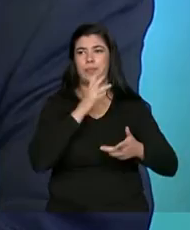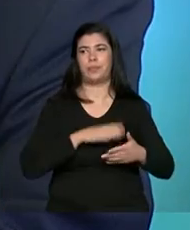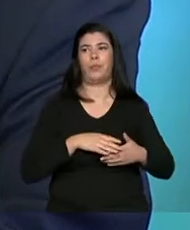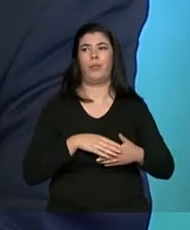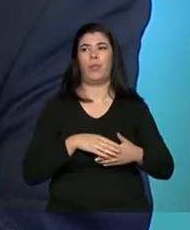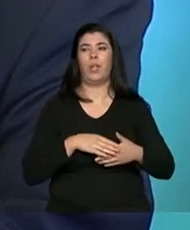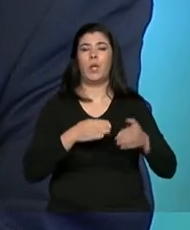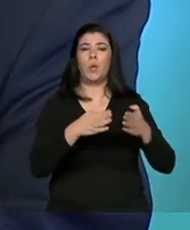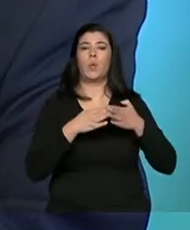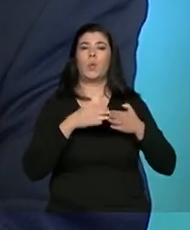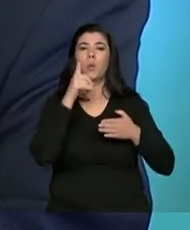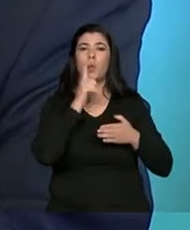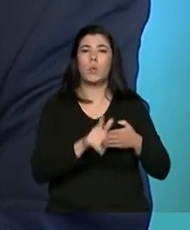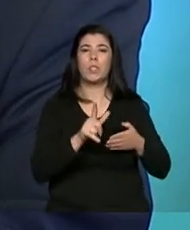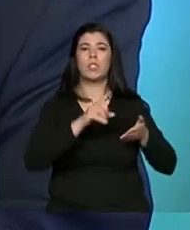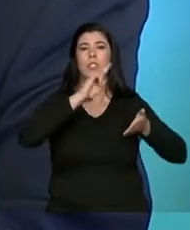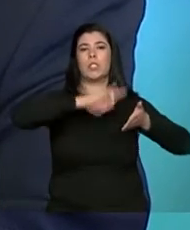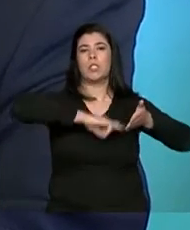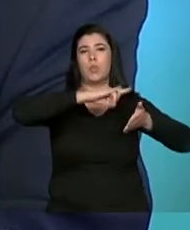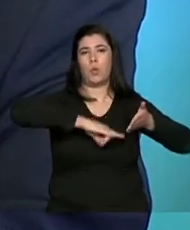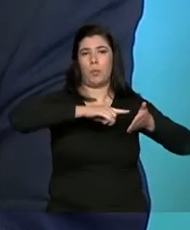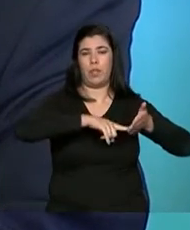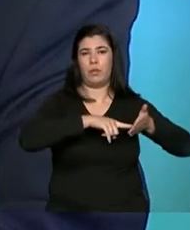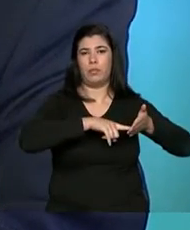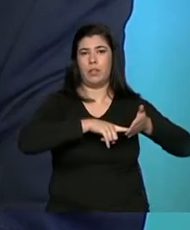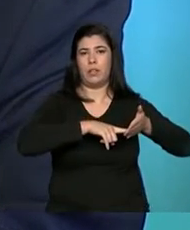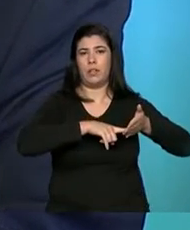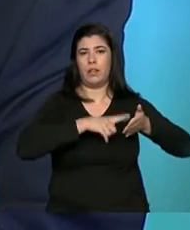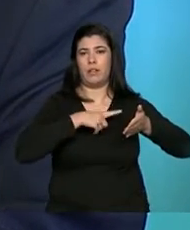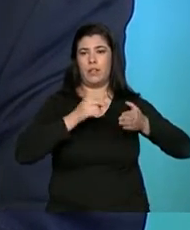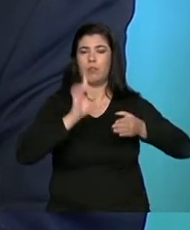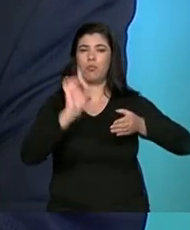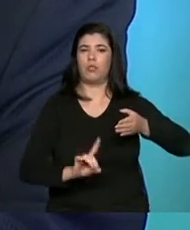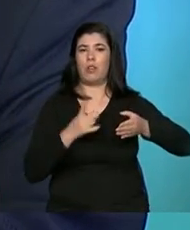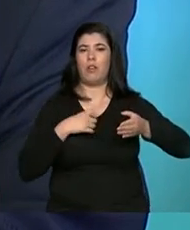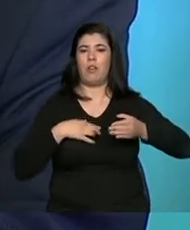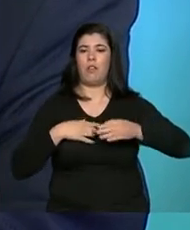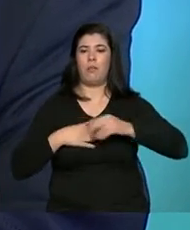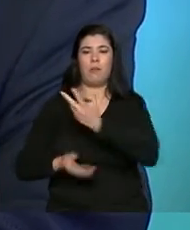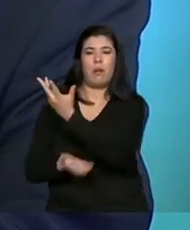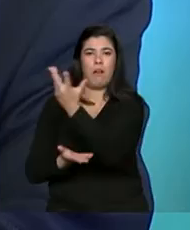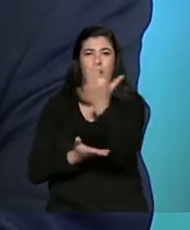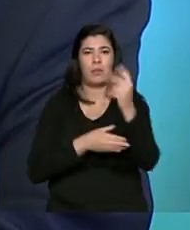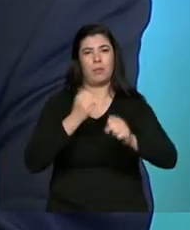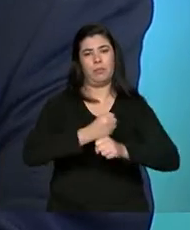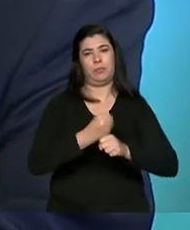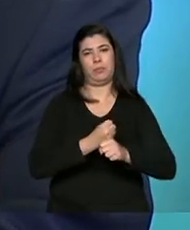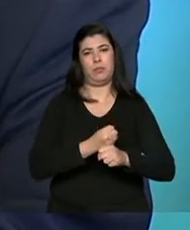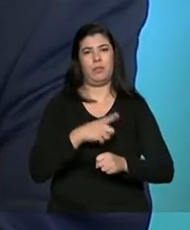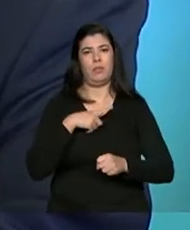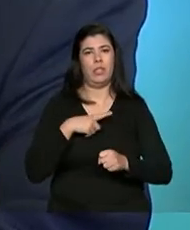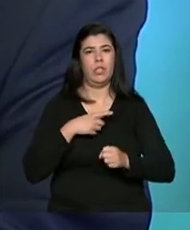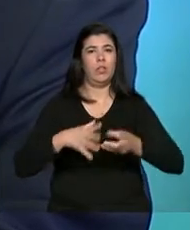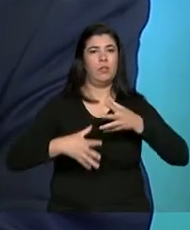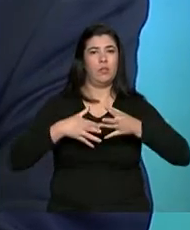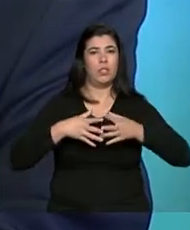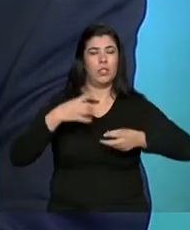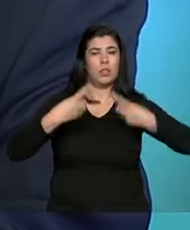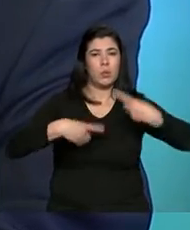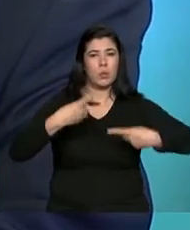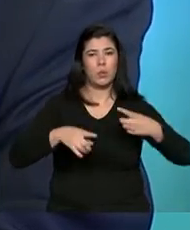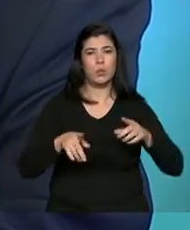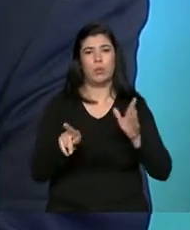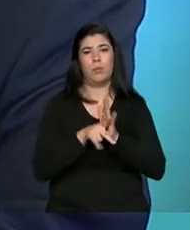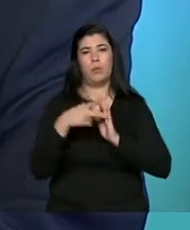só na questão ambiental nós tivemos também questões com iphan e com funai com questões